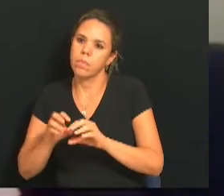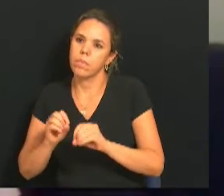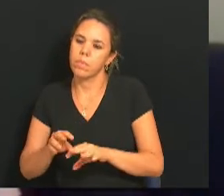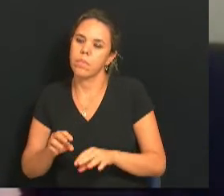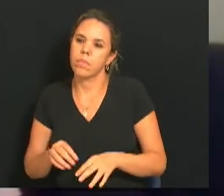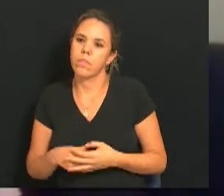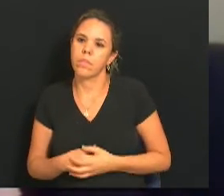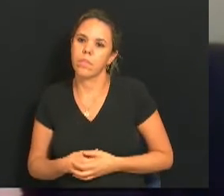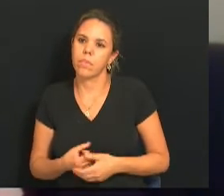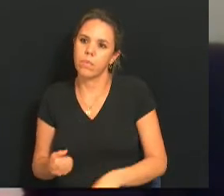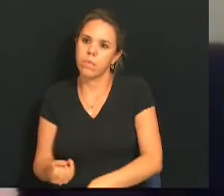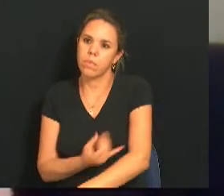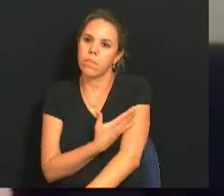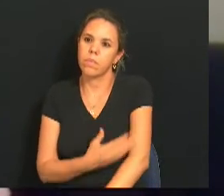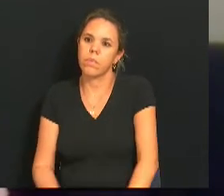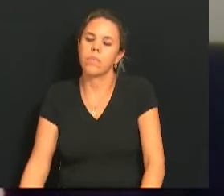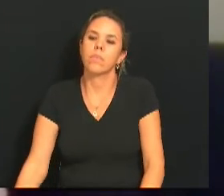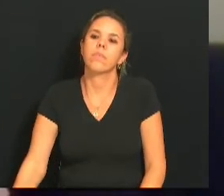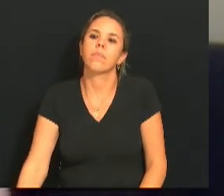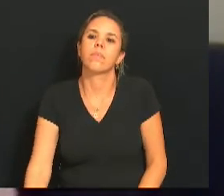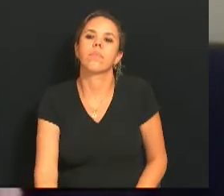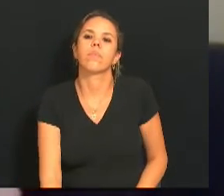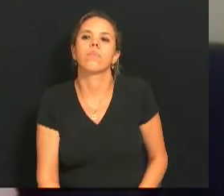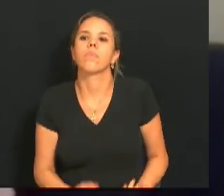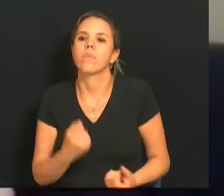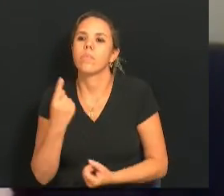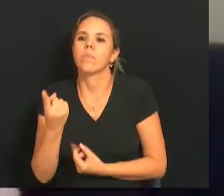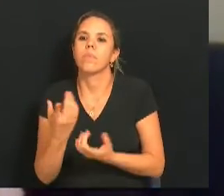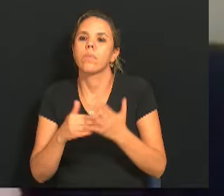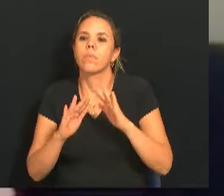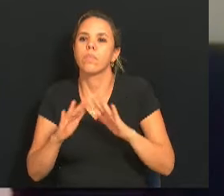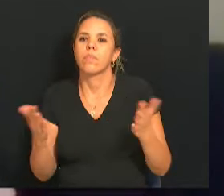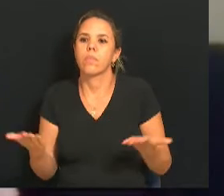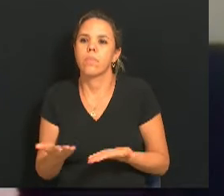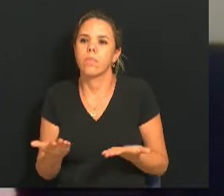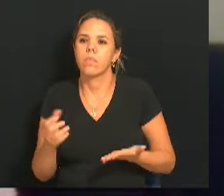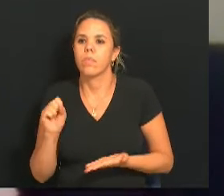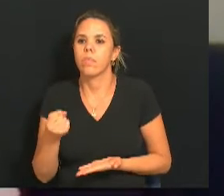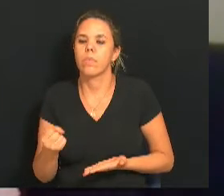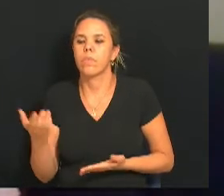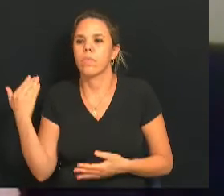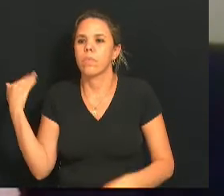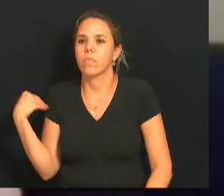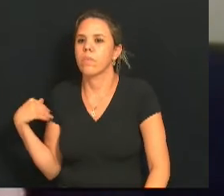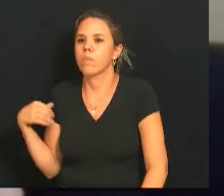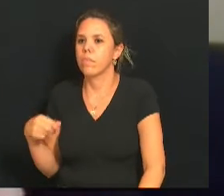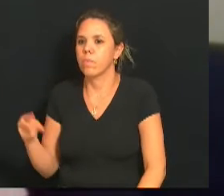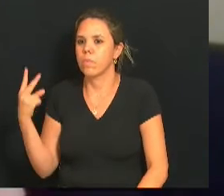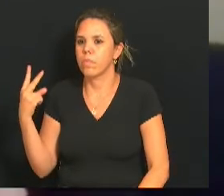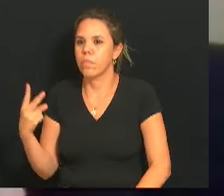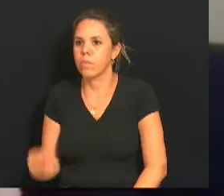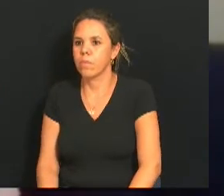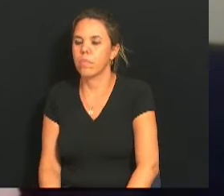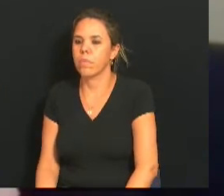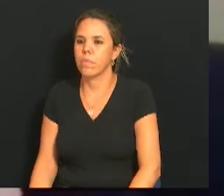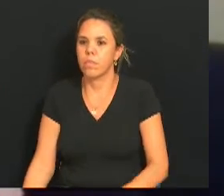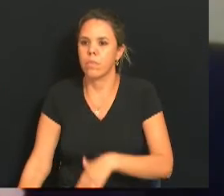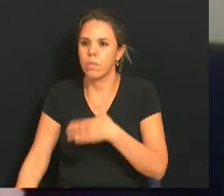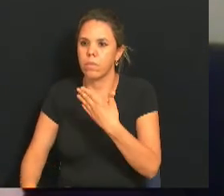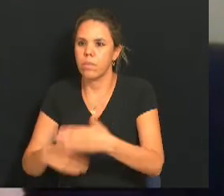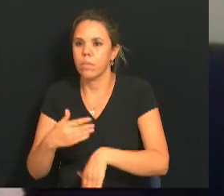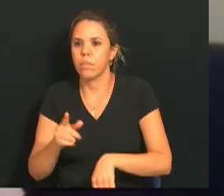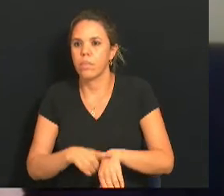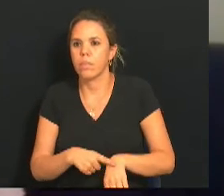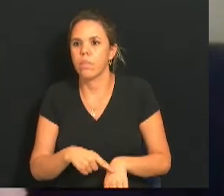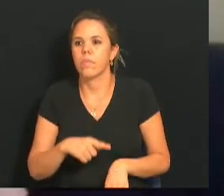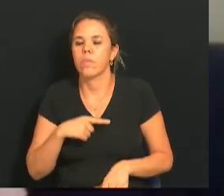ensino fundamental. Então, algumas das escolas, hoje somos 8, na época éramos 2, mas no decorrer desse tempo a gente teve